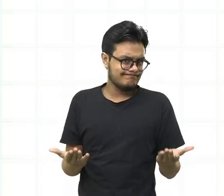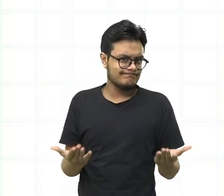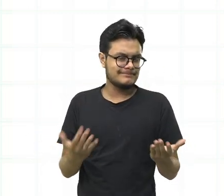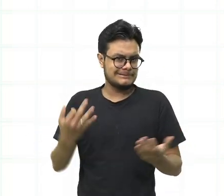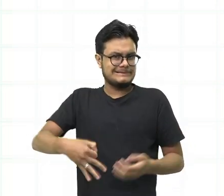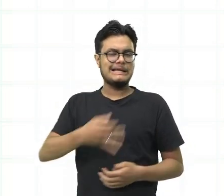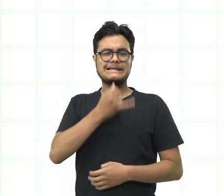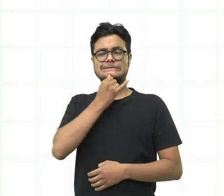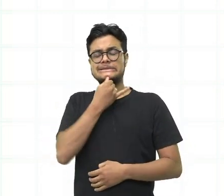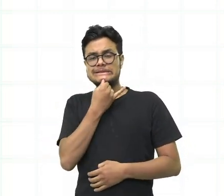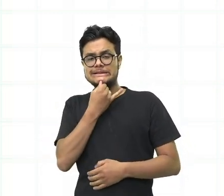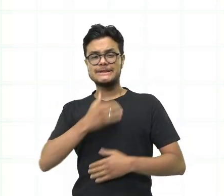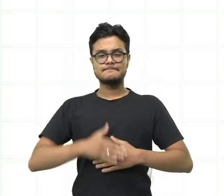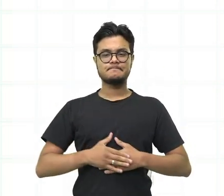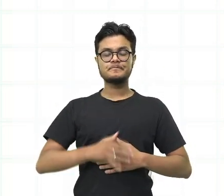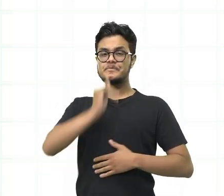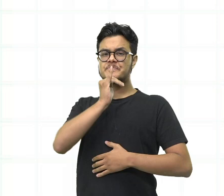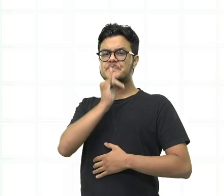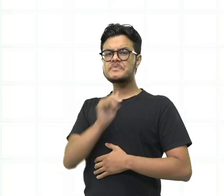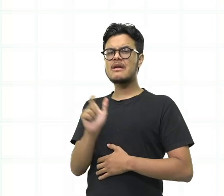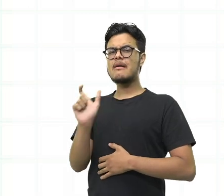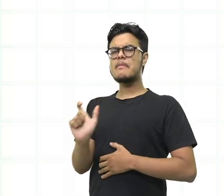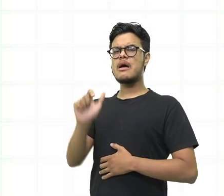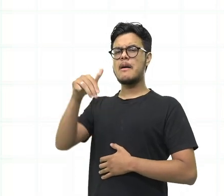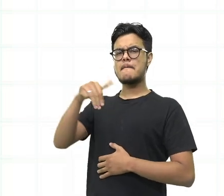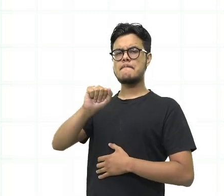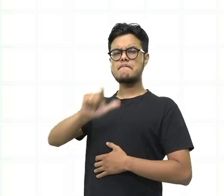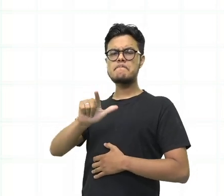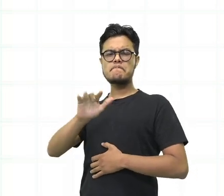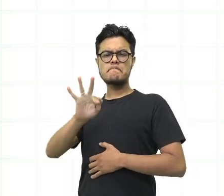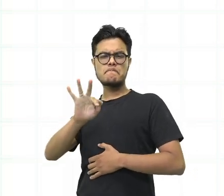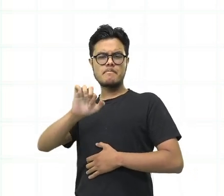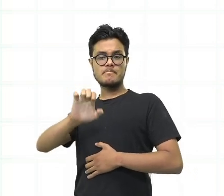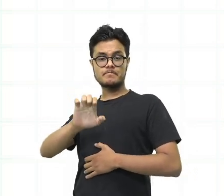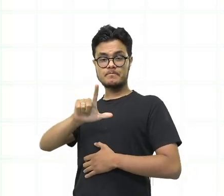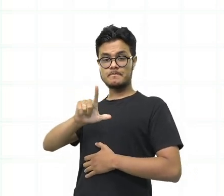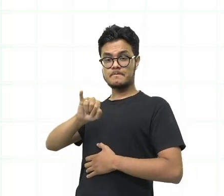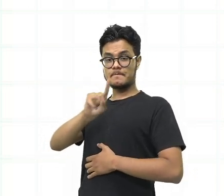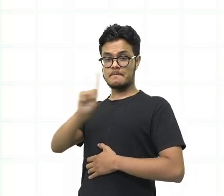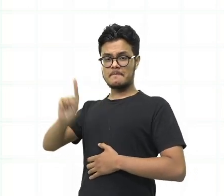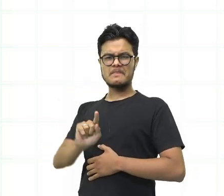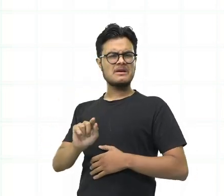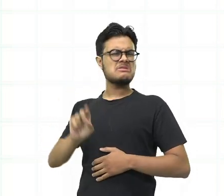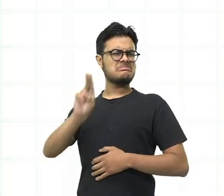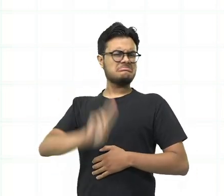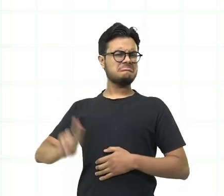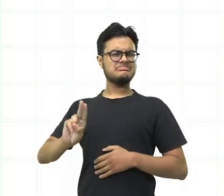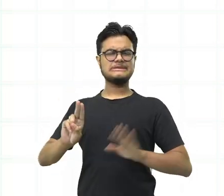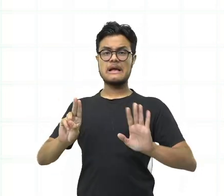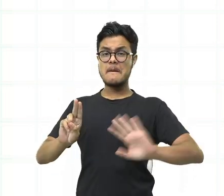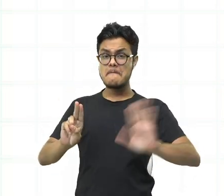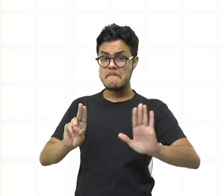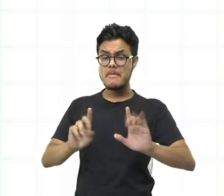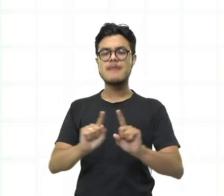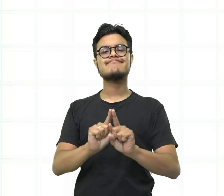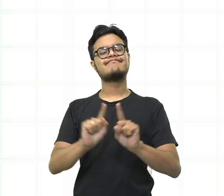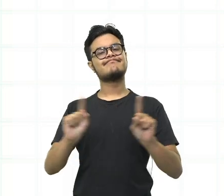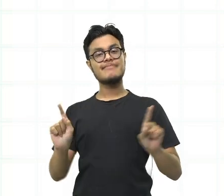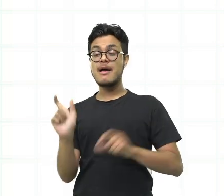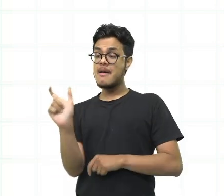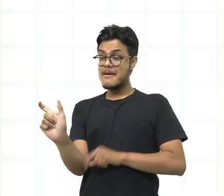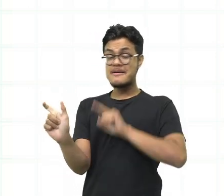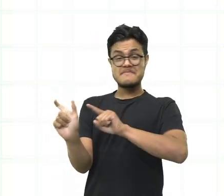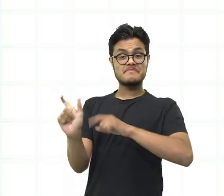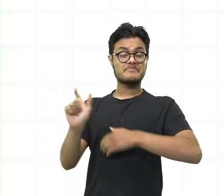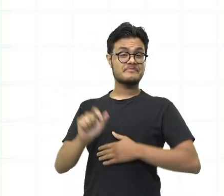infeliz. E o mal feliz? A gente não utiliza muito esse termo, né? Mal feliz, mas mal feliz